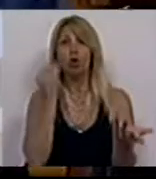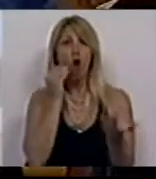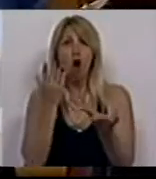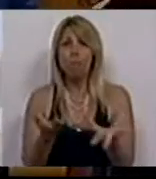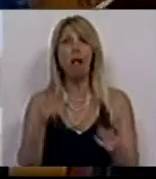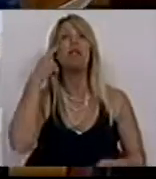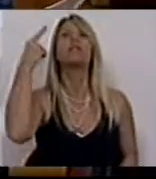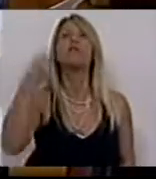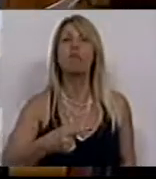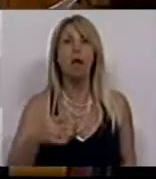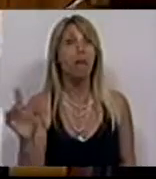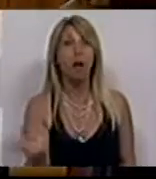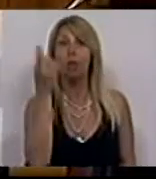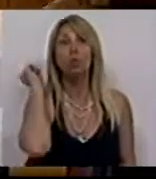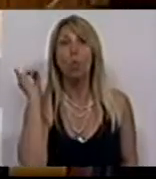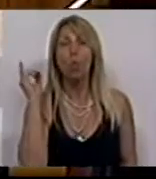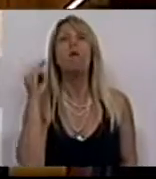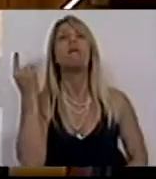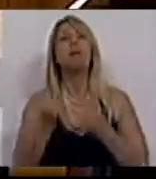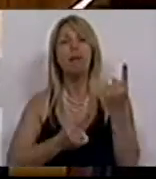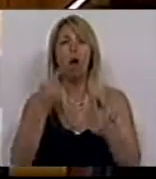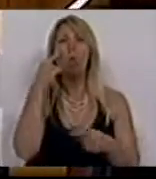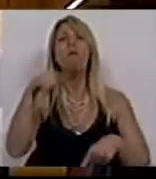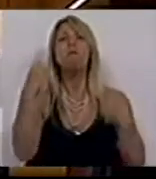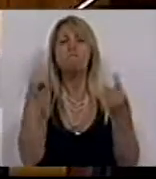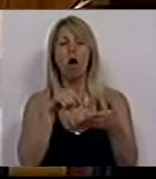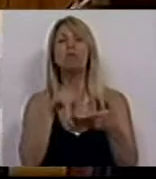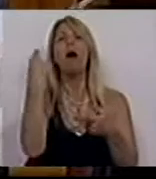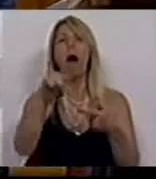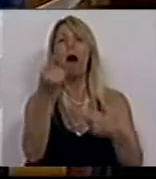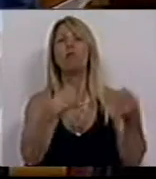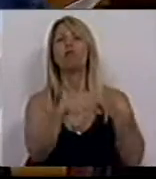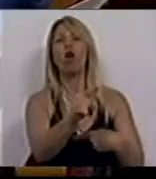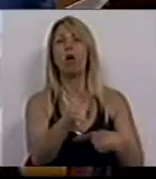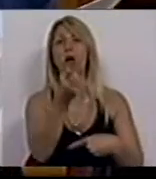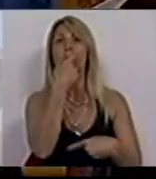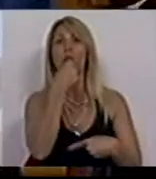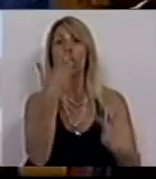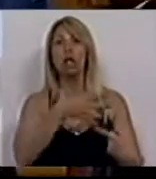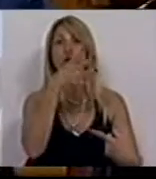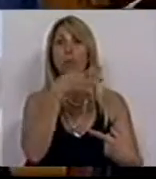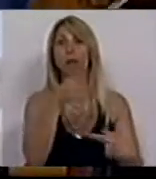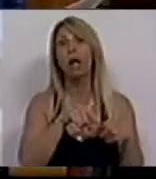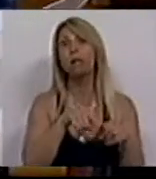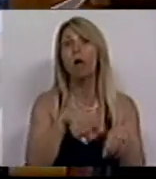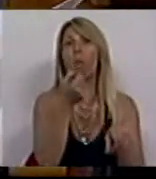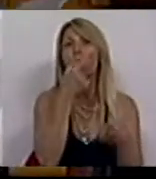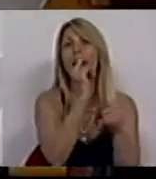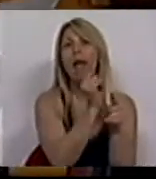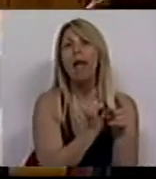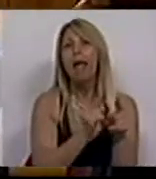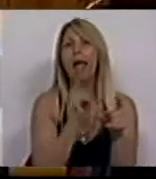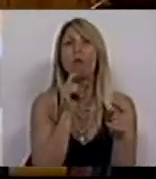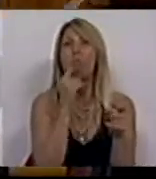demonstram a troca de medicação sem justificação terapêutica. A única justificação para